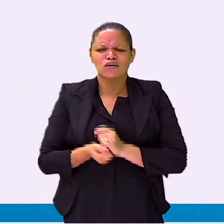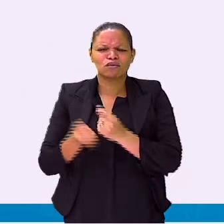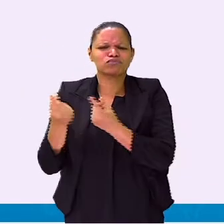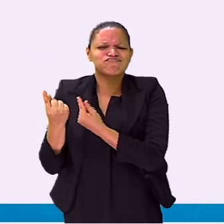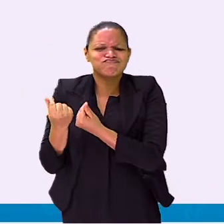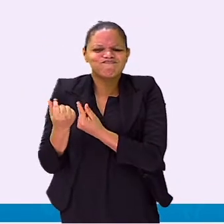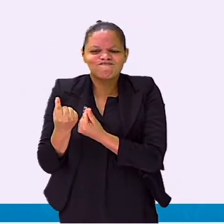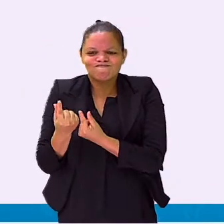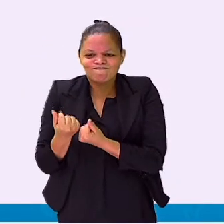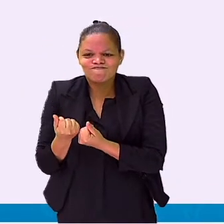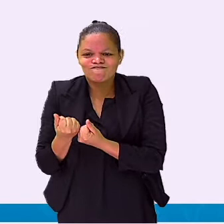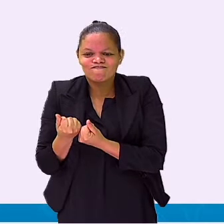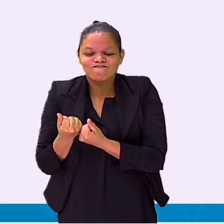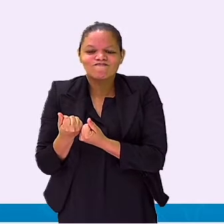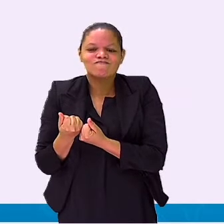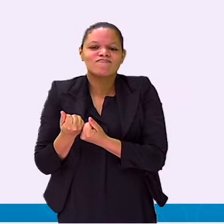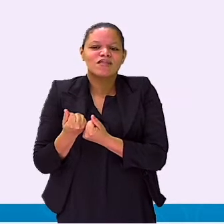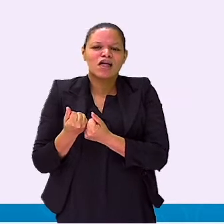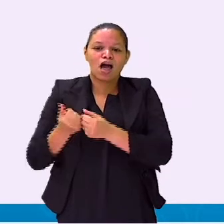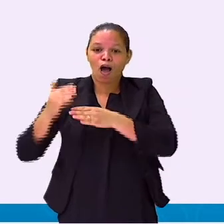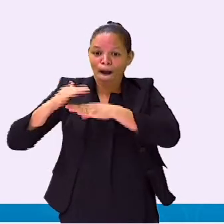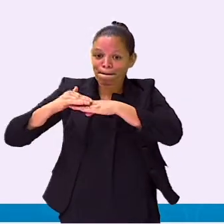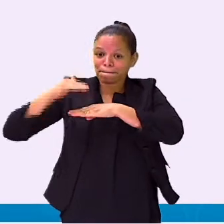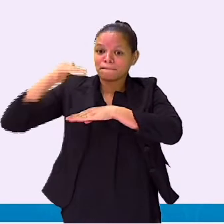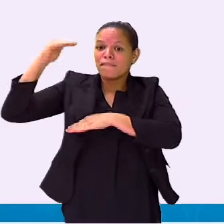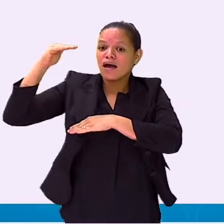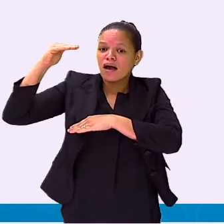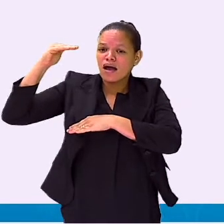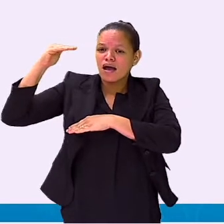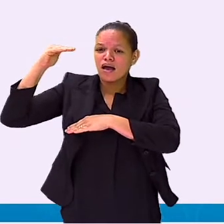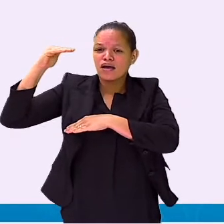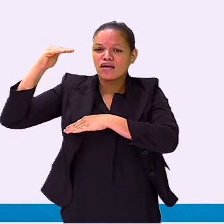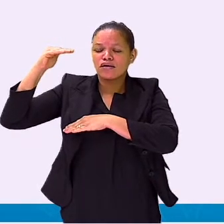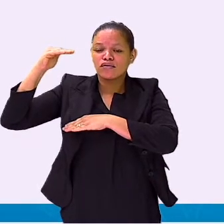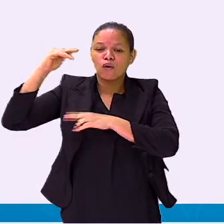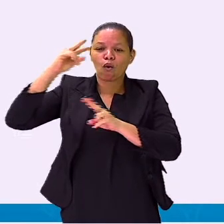por mês no ano passado, mais do dobro,